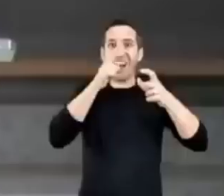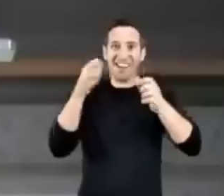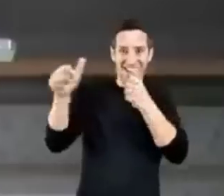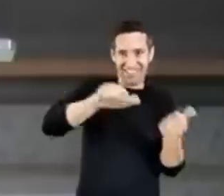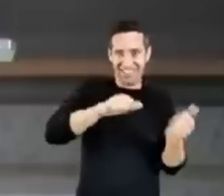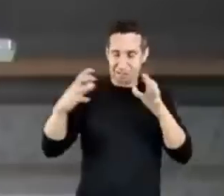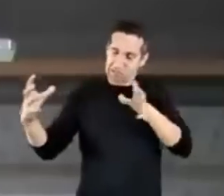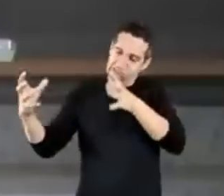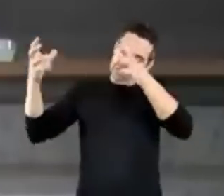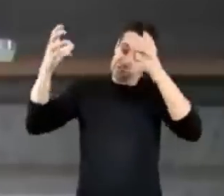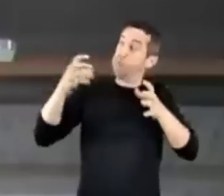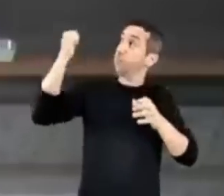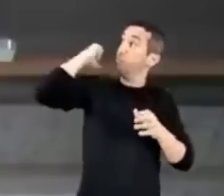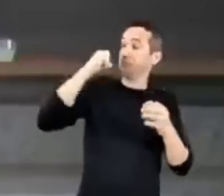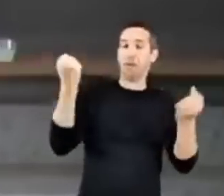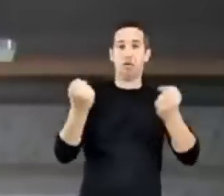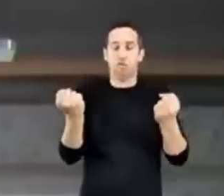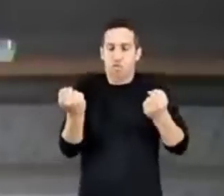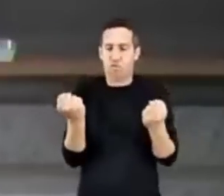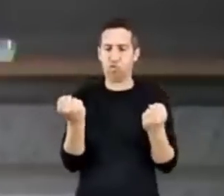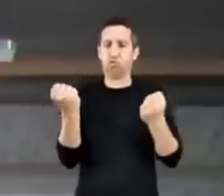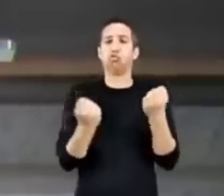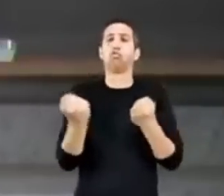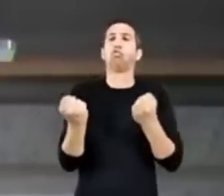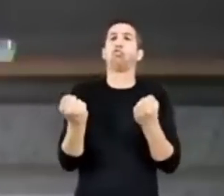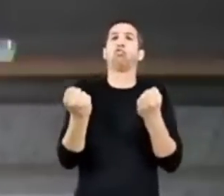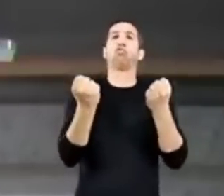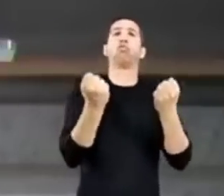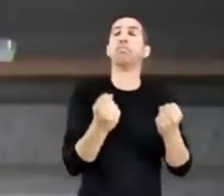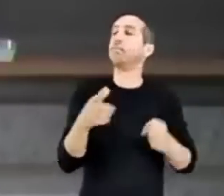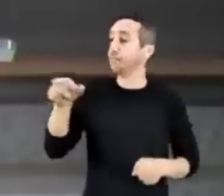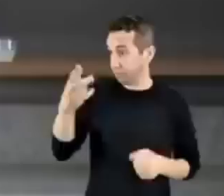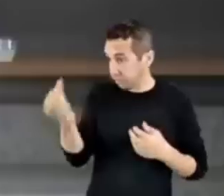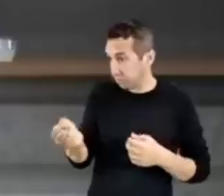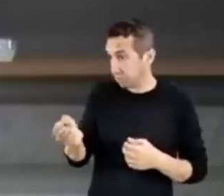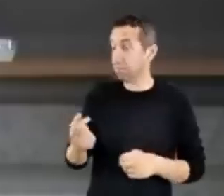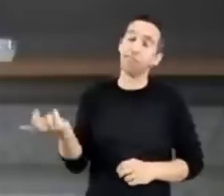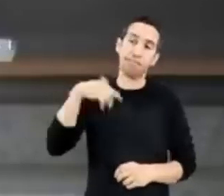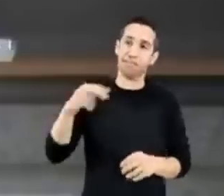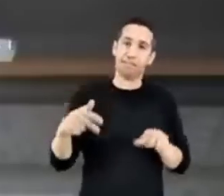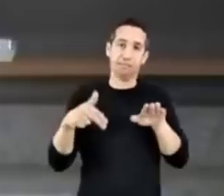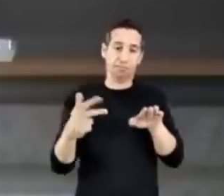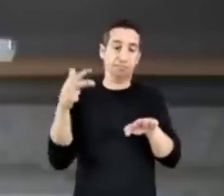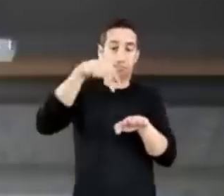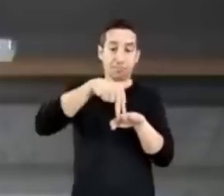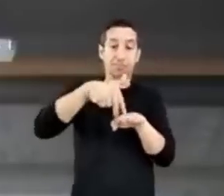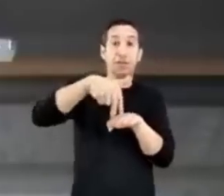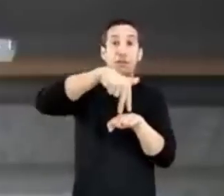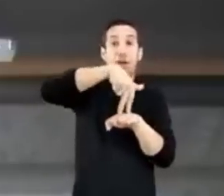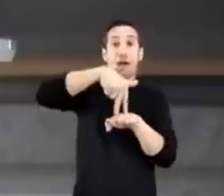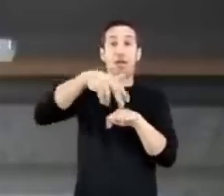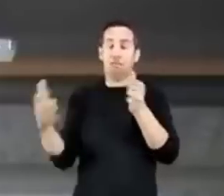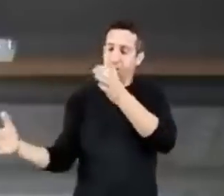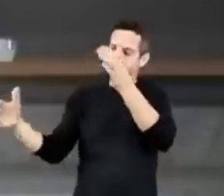Preparadas e ele batizava as pessoas na caminhonete e eu tenho as fotos desse pastor eu falei